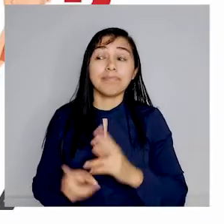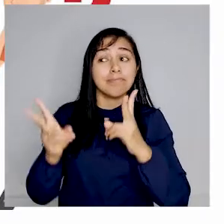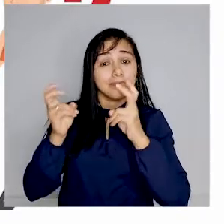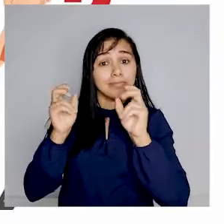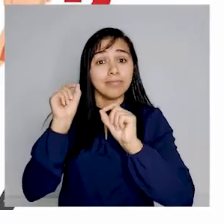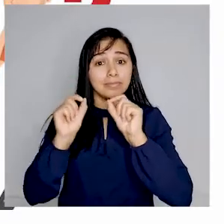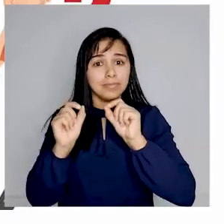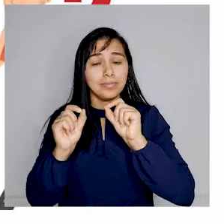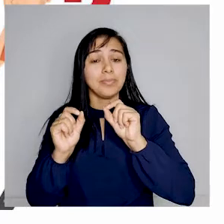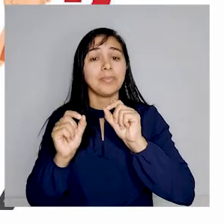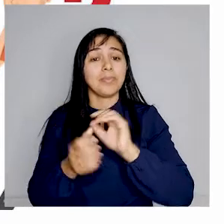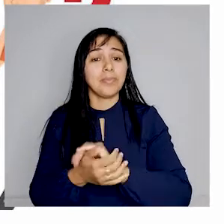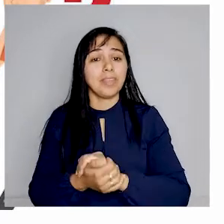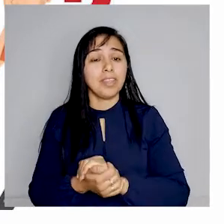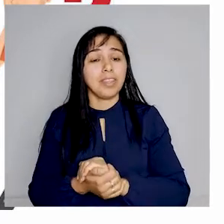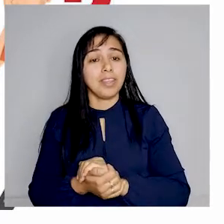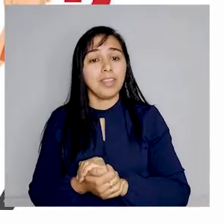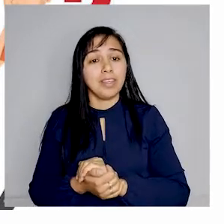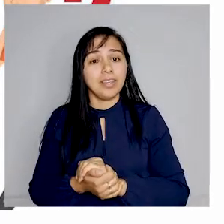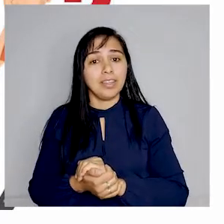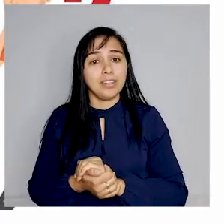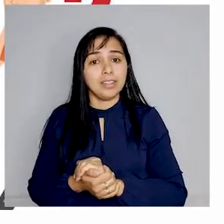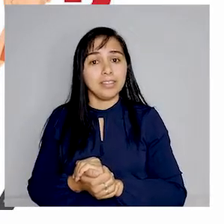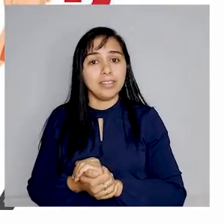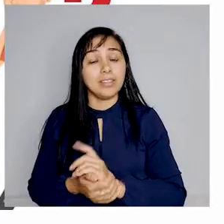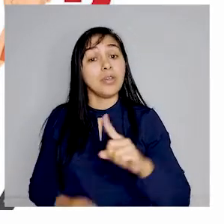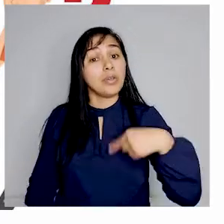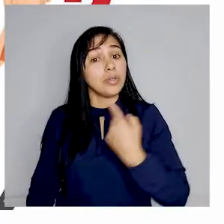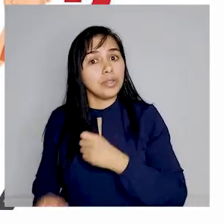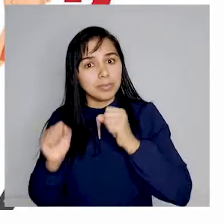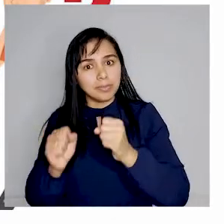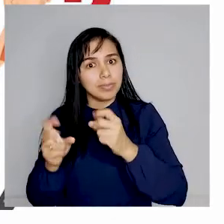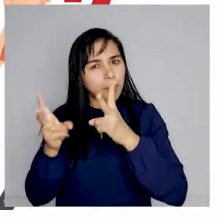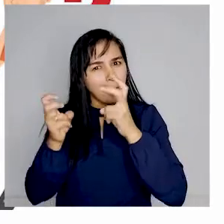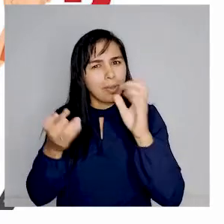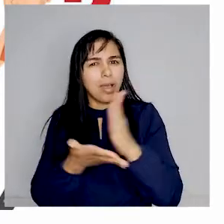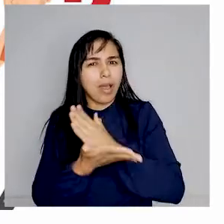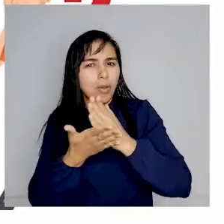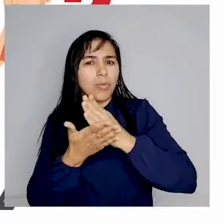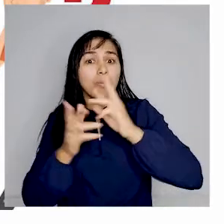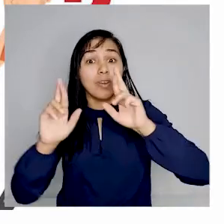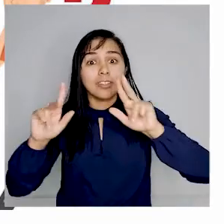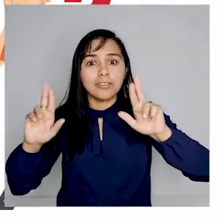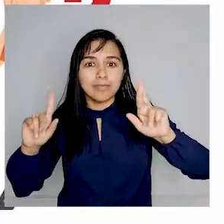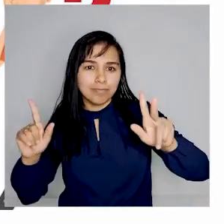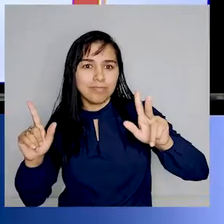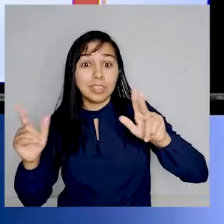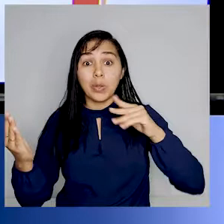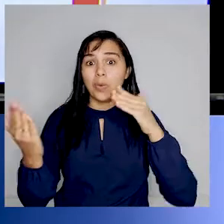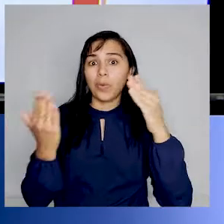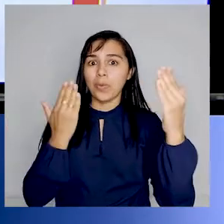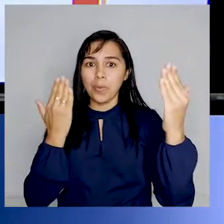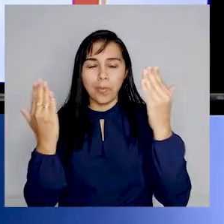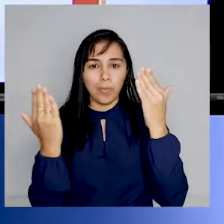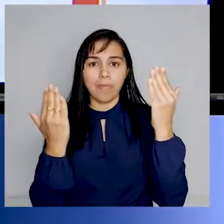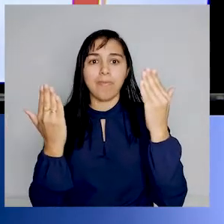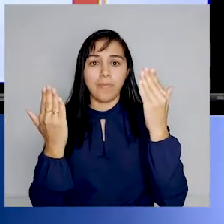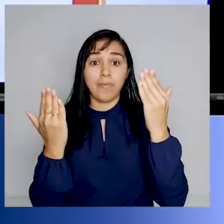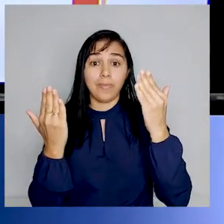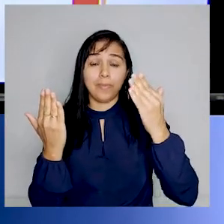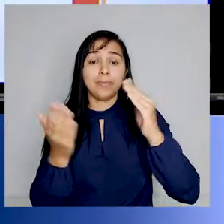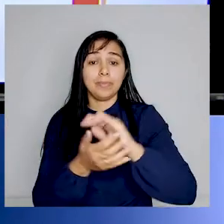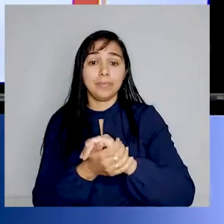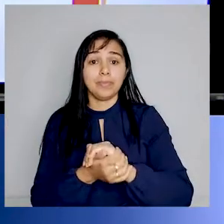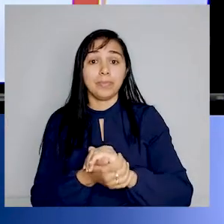Então, observando essa imagem, nós podemos identificar algumas diferenças em relação